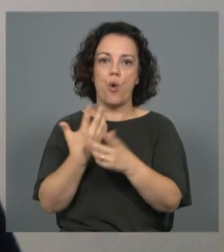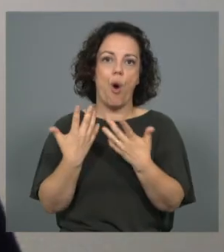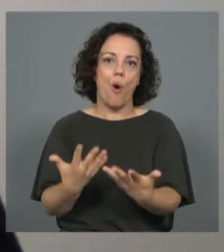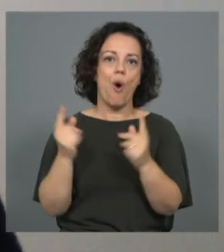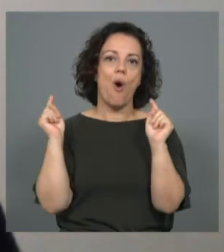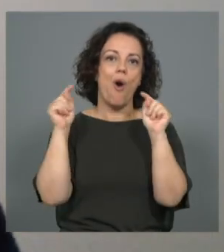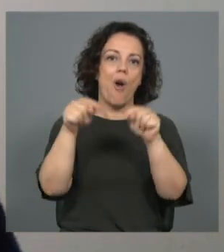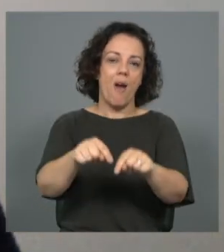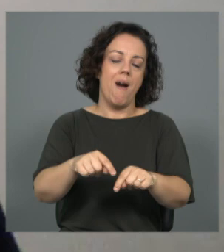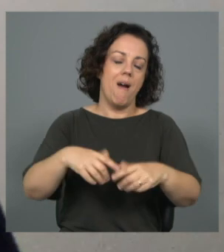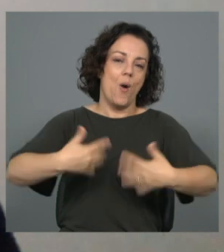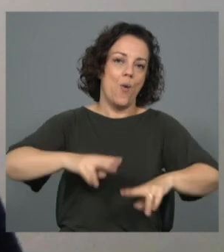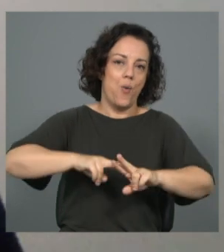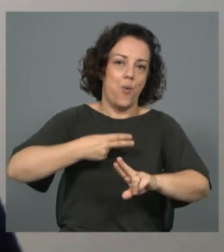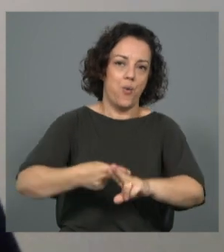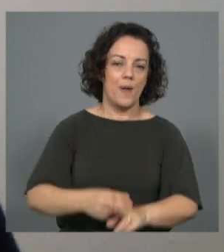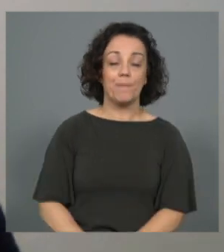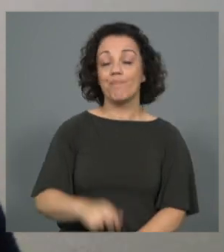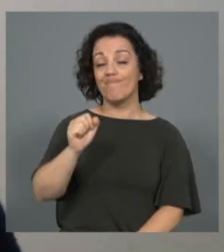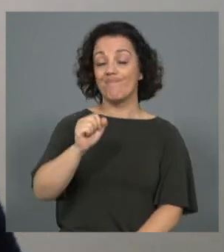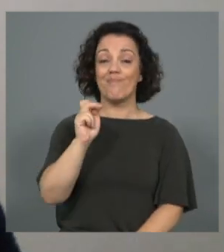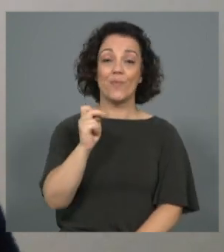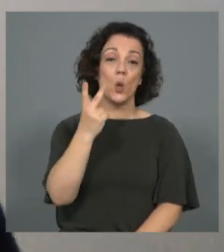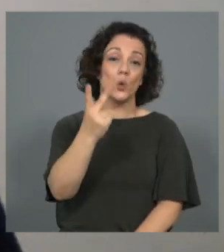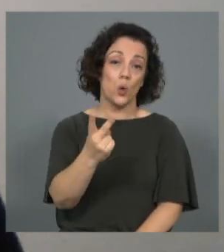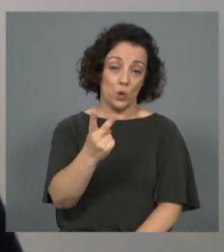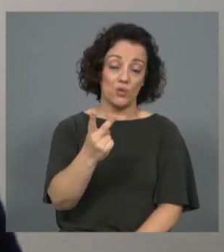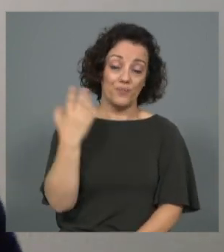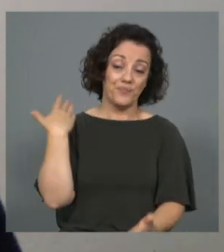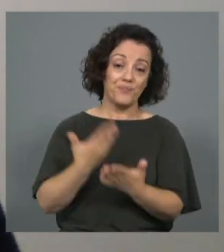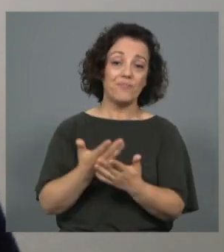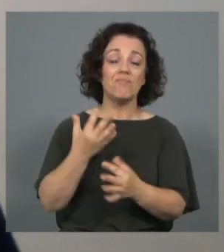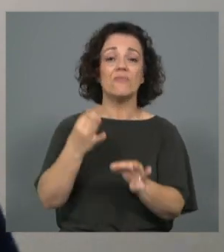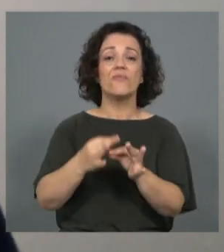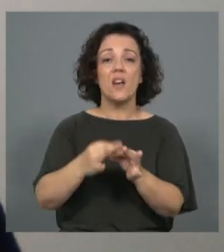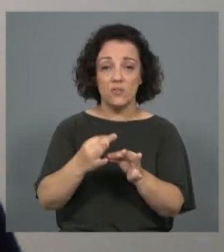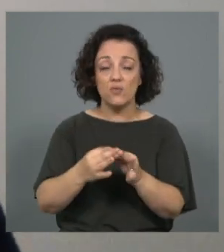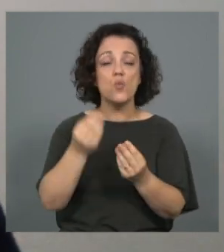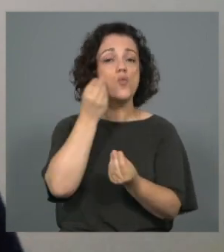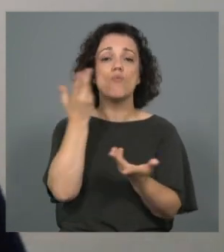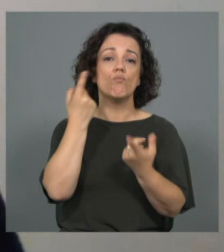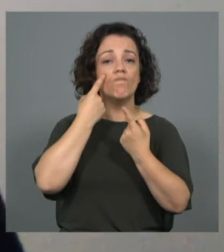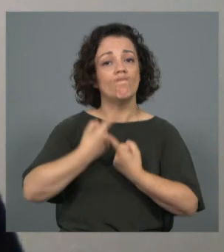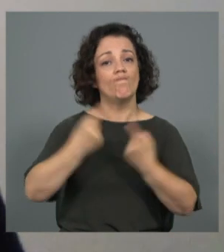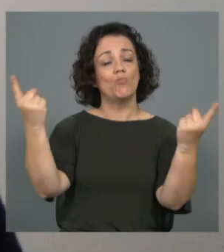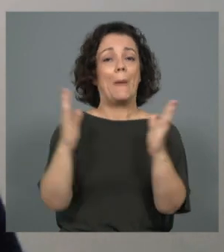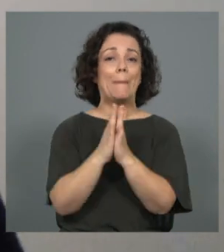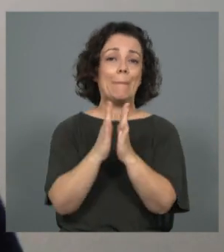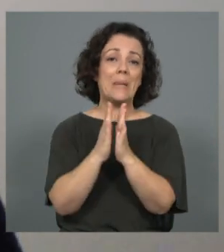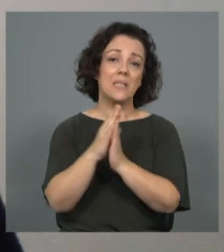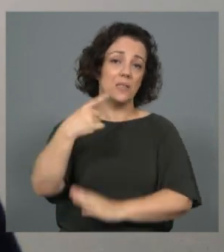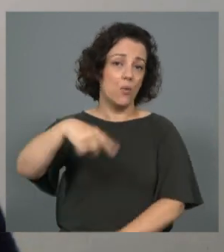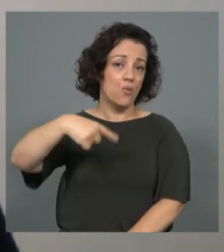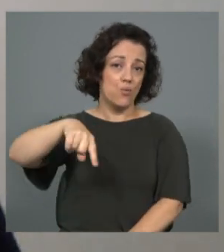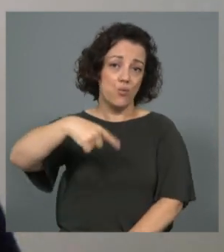Pois, nos últimos 2 anos as festas limitaram-se a transmissões televisivas, foi a única possibilidade